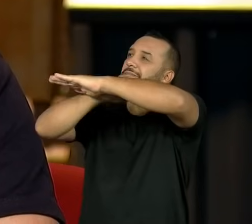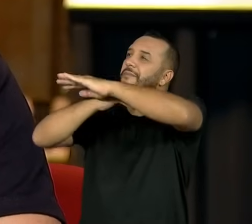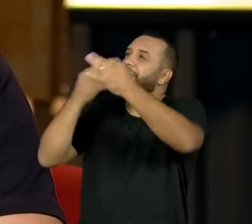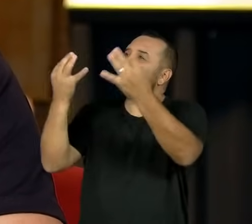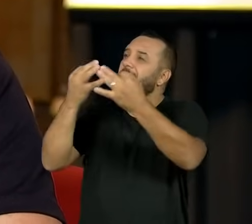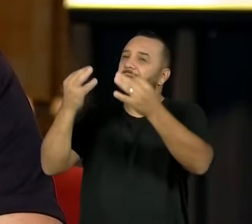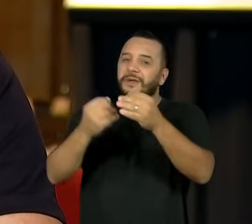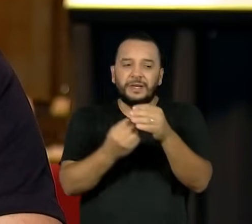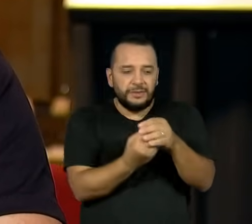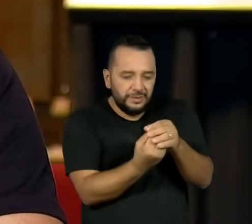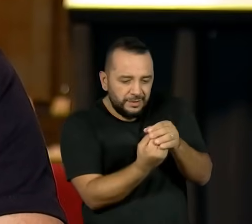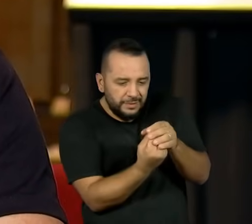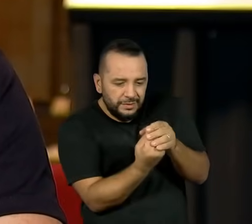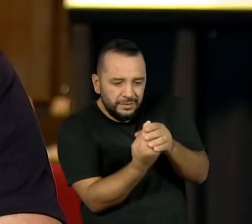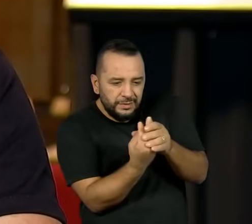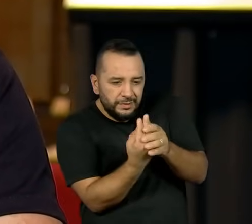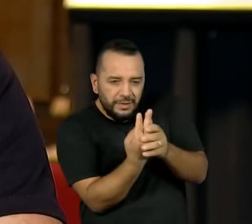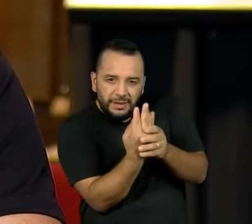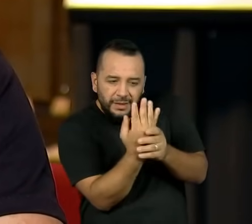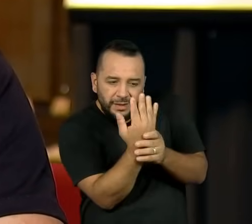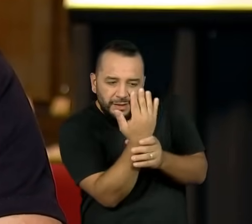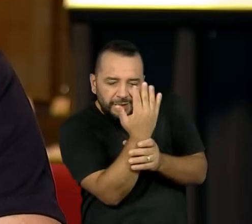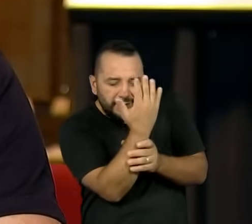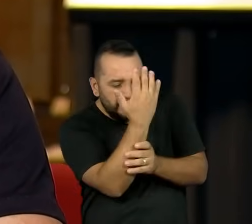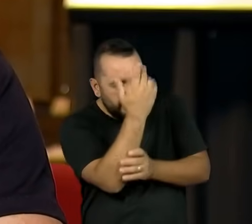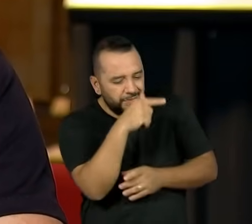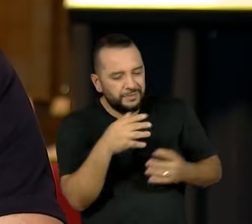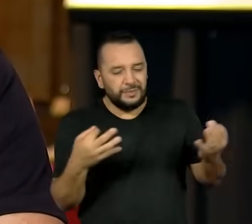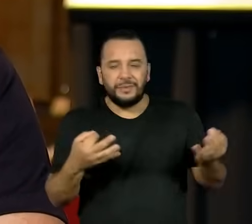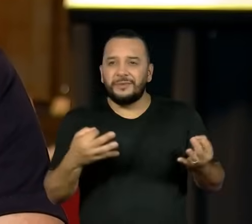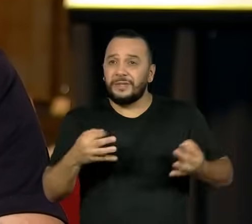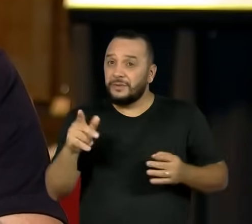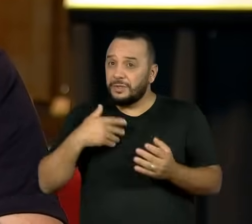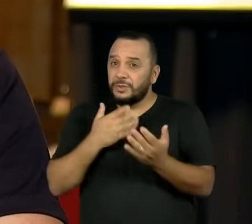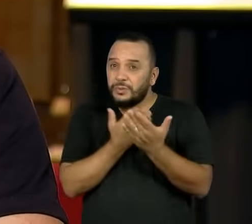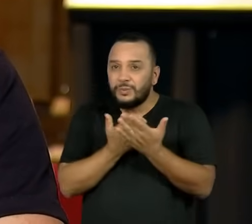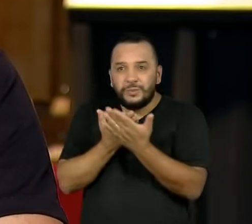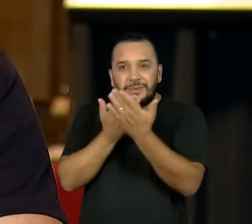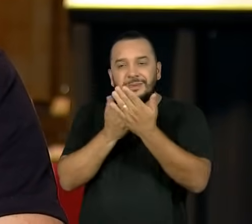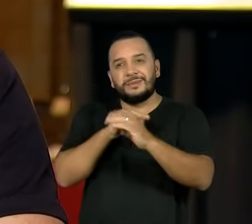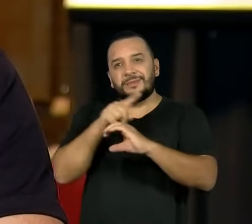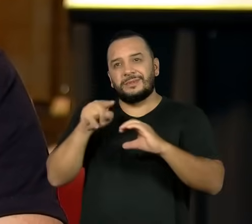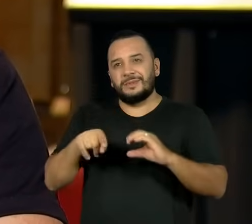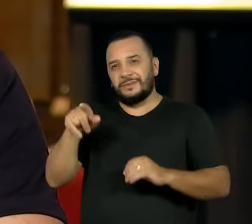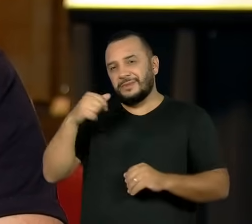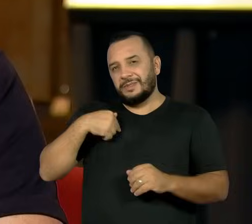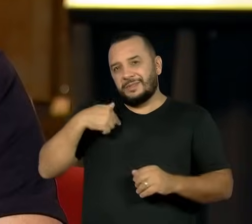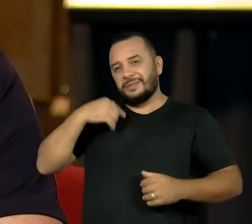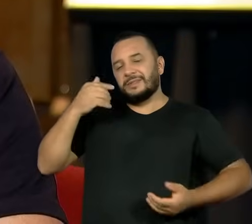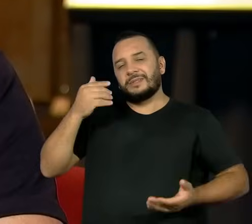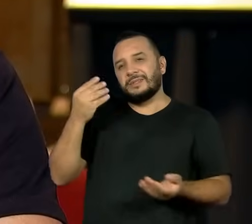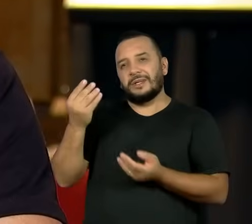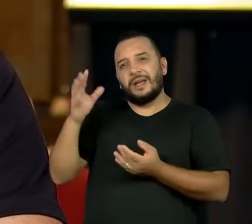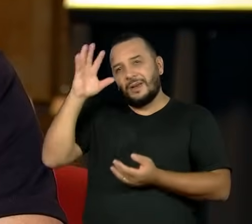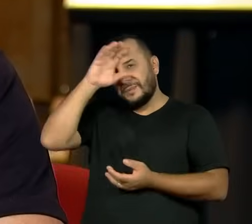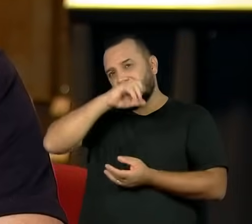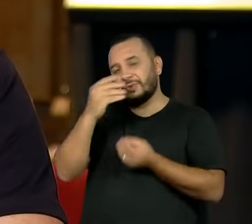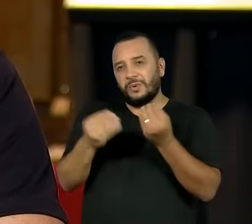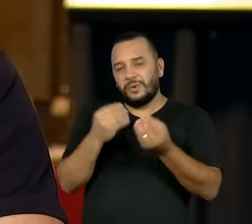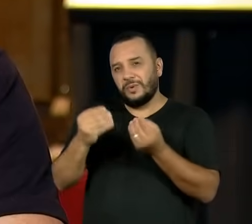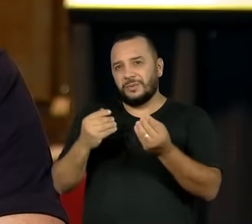Sim. entendendo. Então, à medida que você vai fazendo ciência, Tá. você vai começando a compreender aqueles